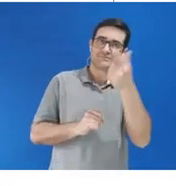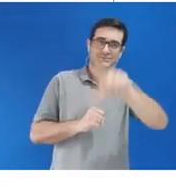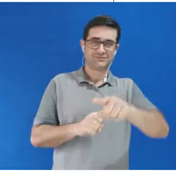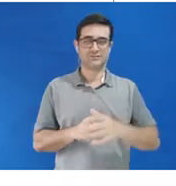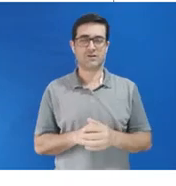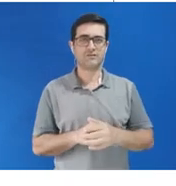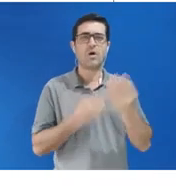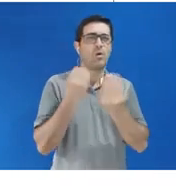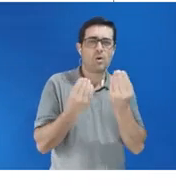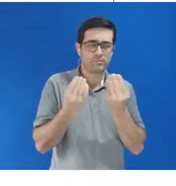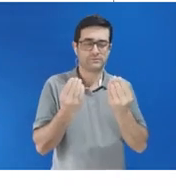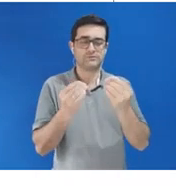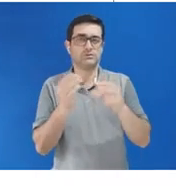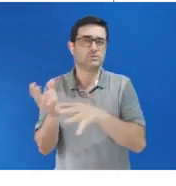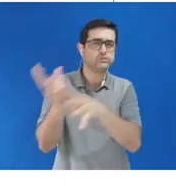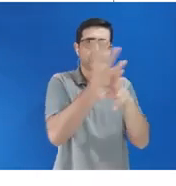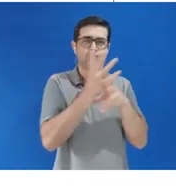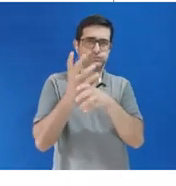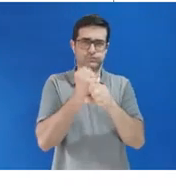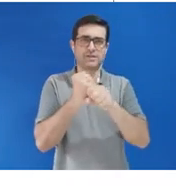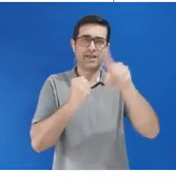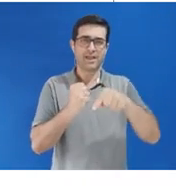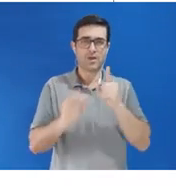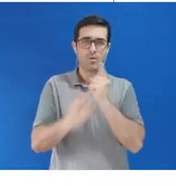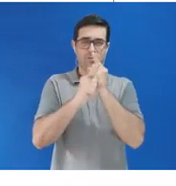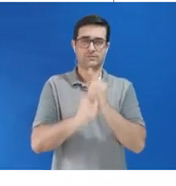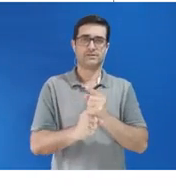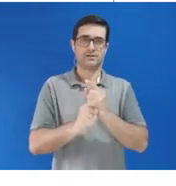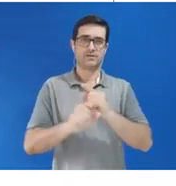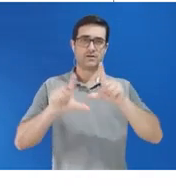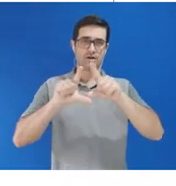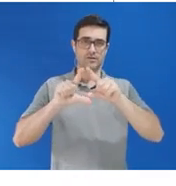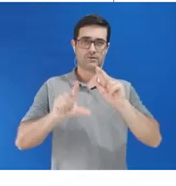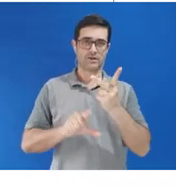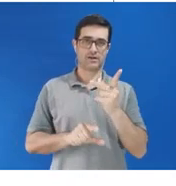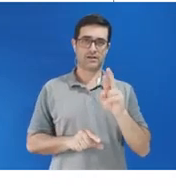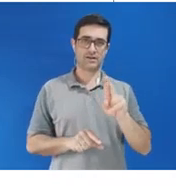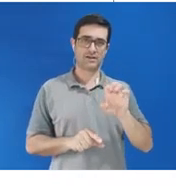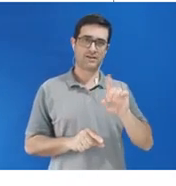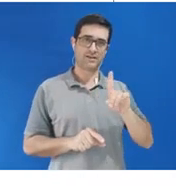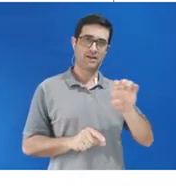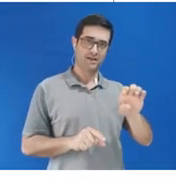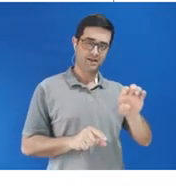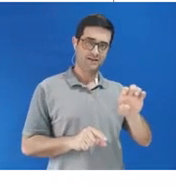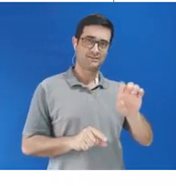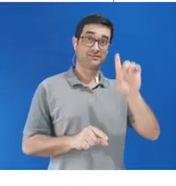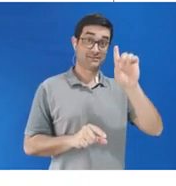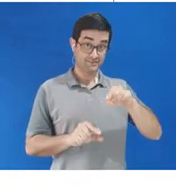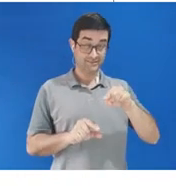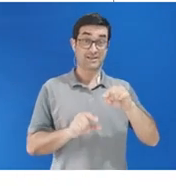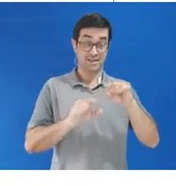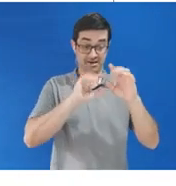possíveis para chegar ao cálculo do ΔH de rede, ou seja, a energia envolvida quando eu tenho um retículo